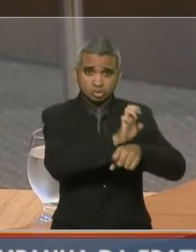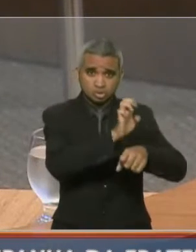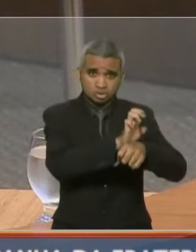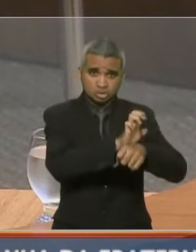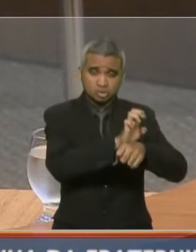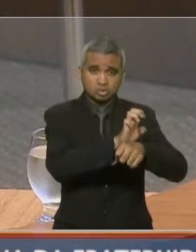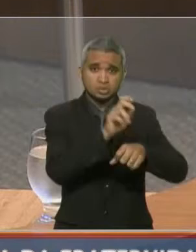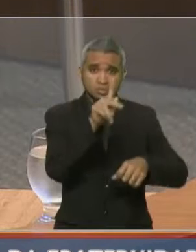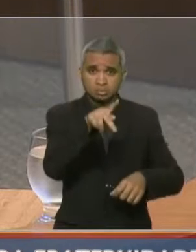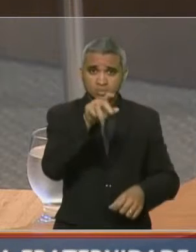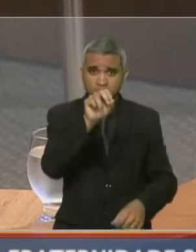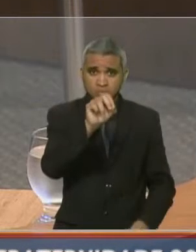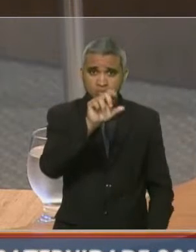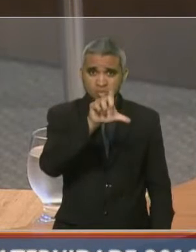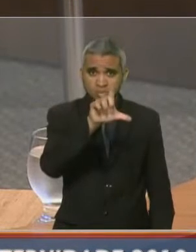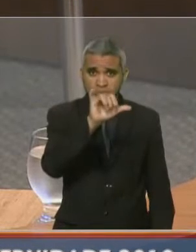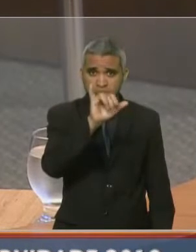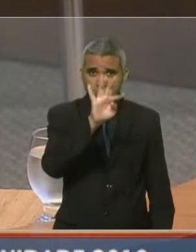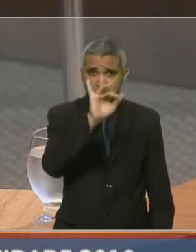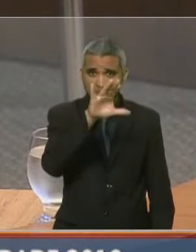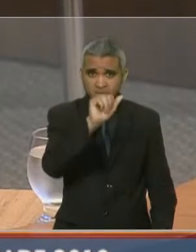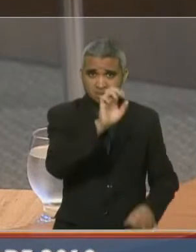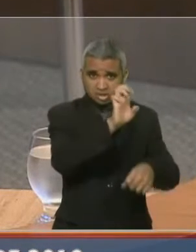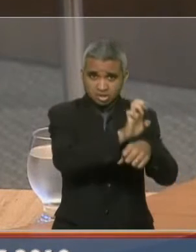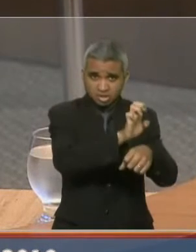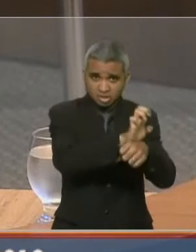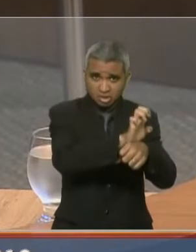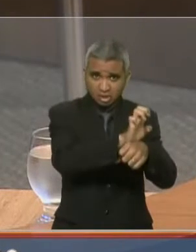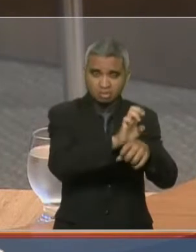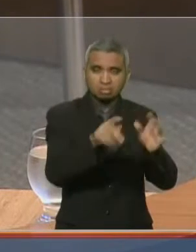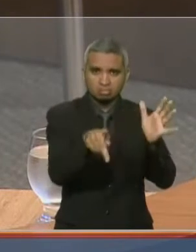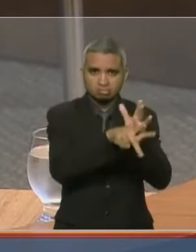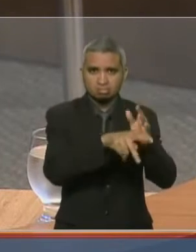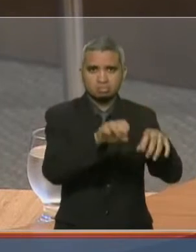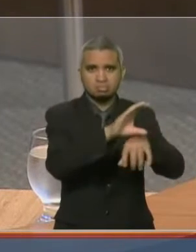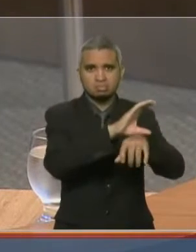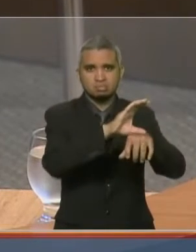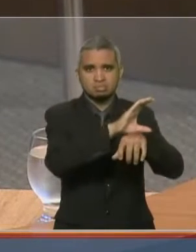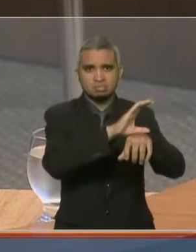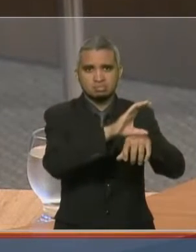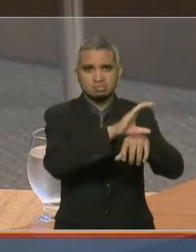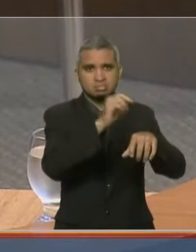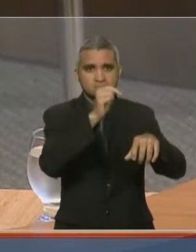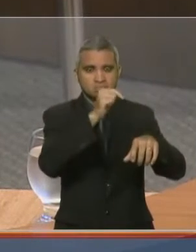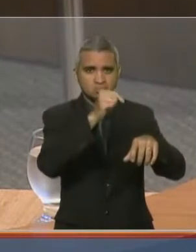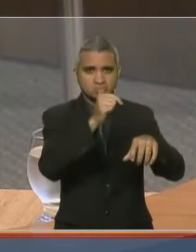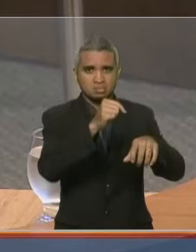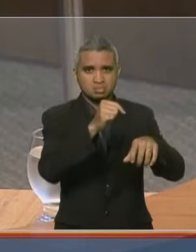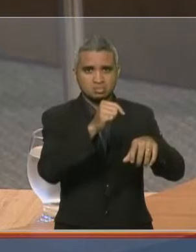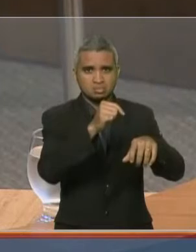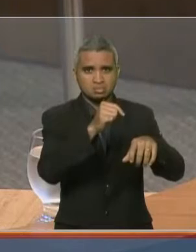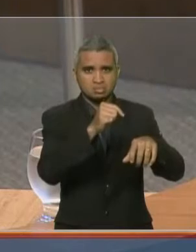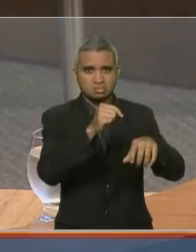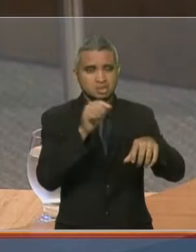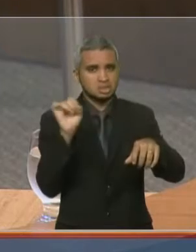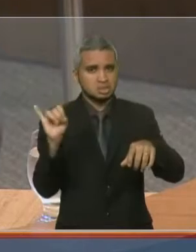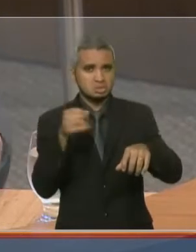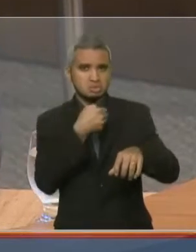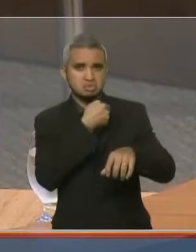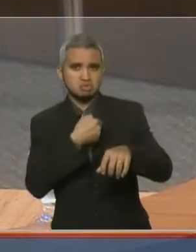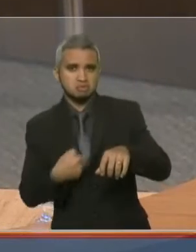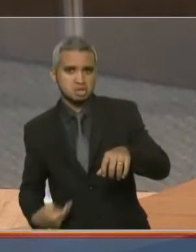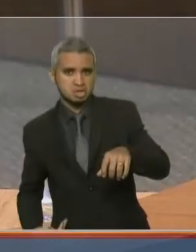Constituição Federal, devendo ser realizada independente do comandante político, do governo